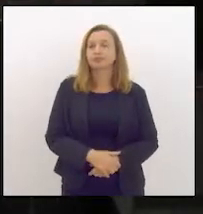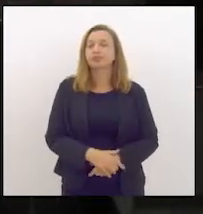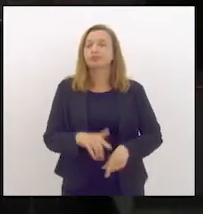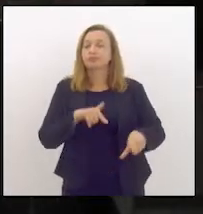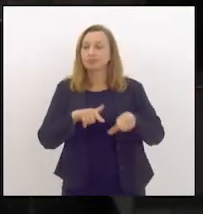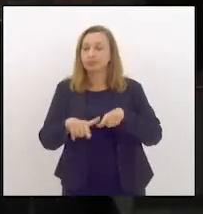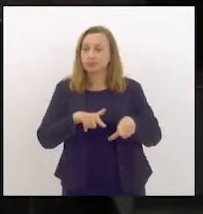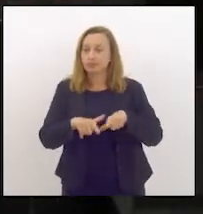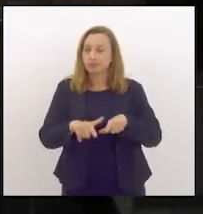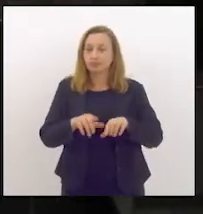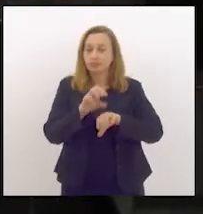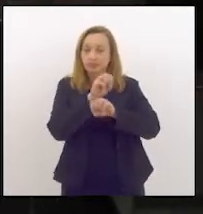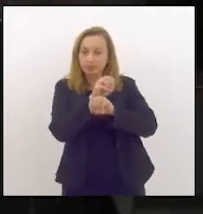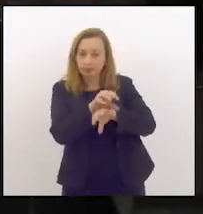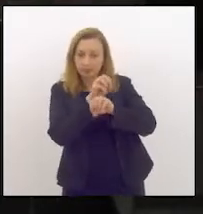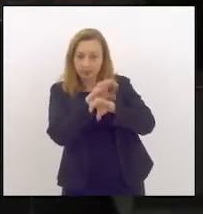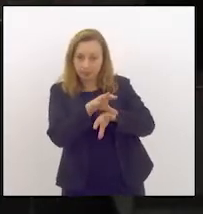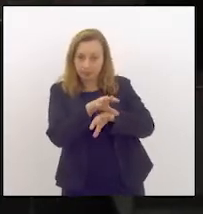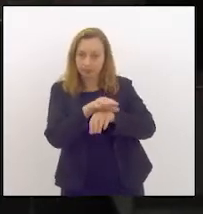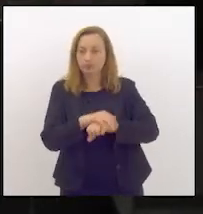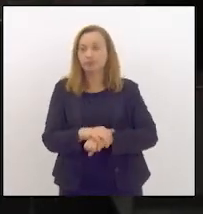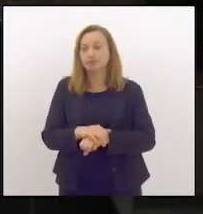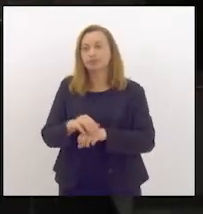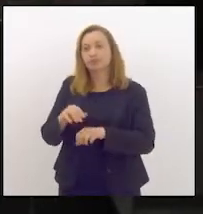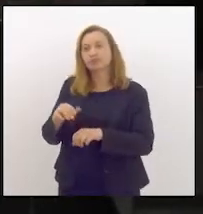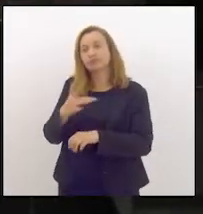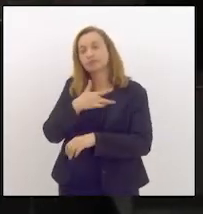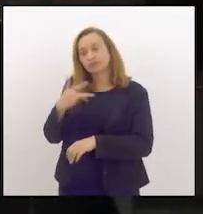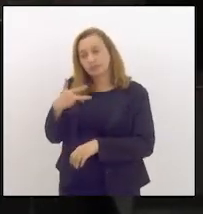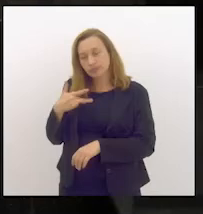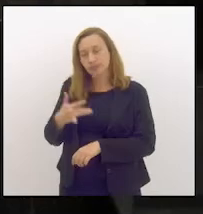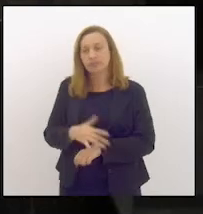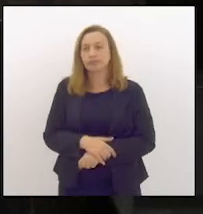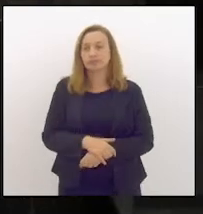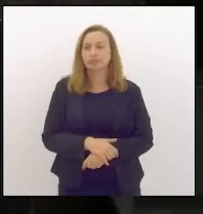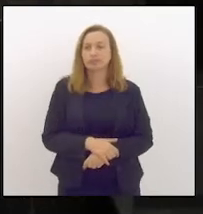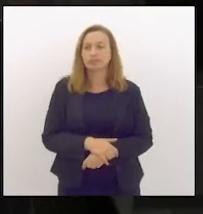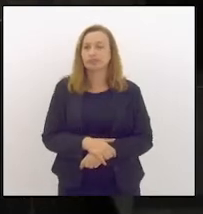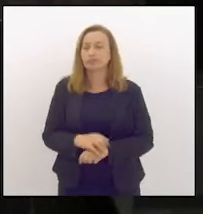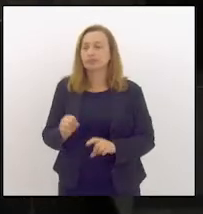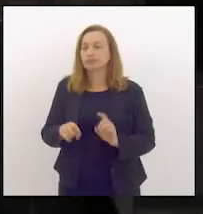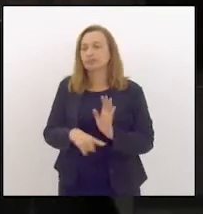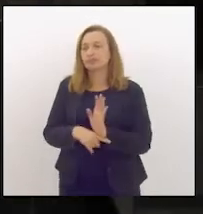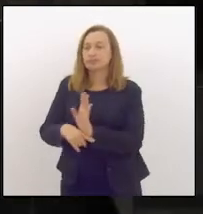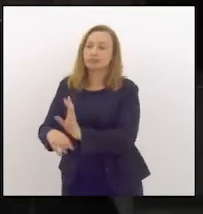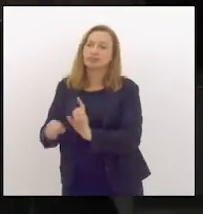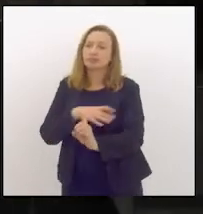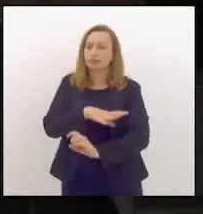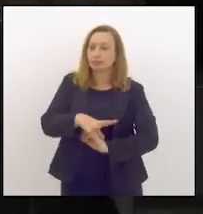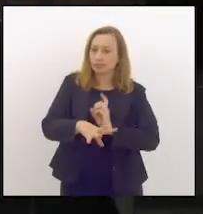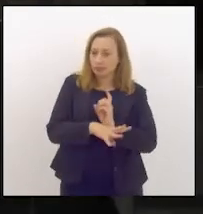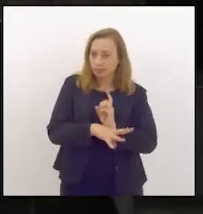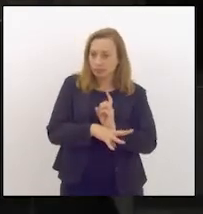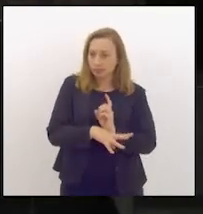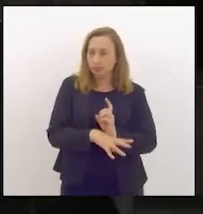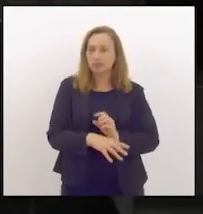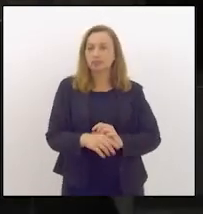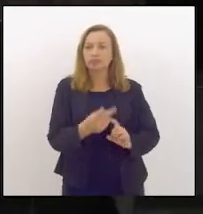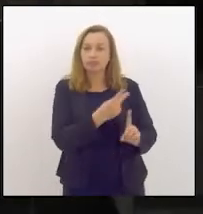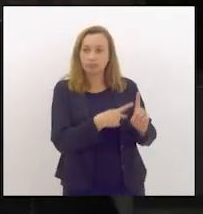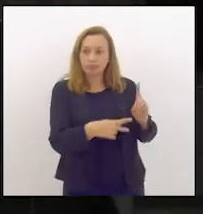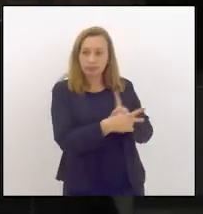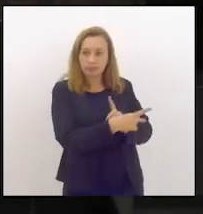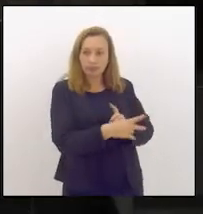serviços de educação saúde Assistência Social é Previdência